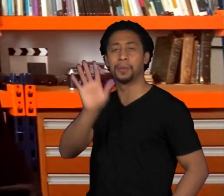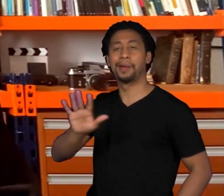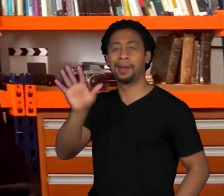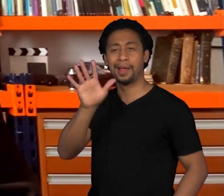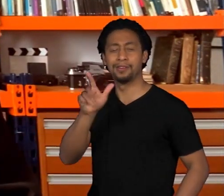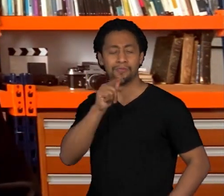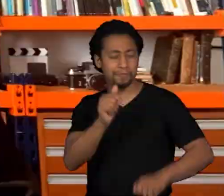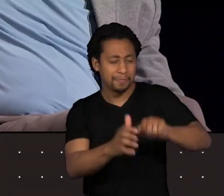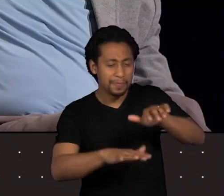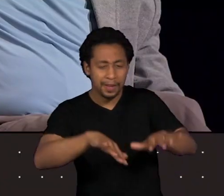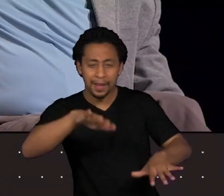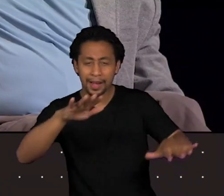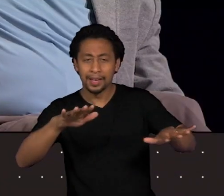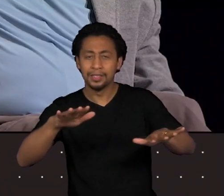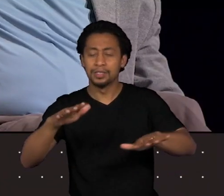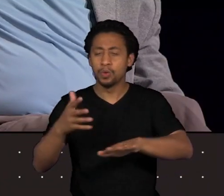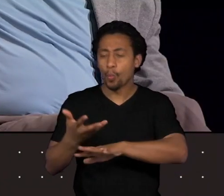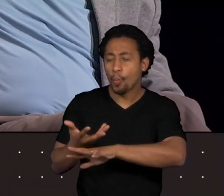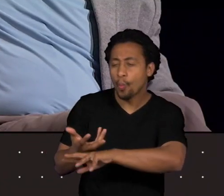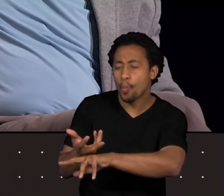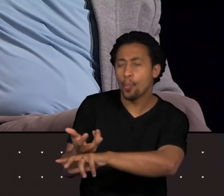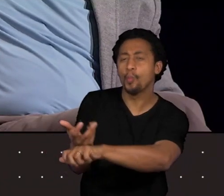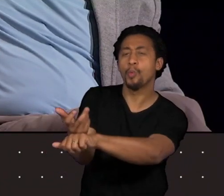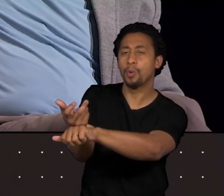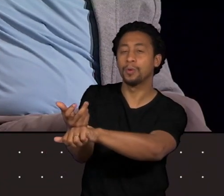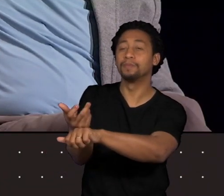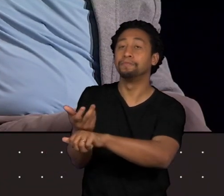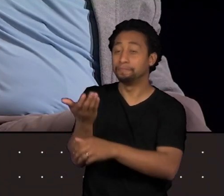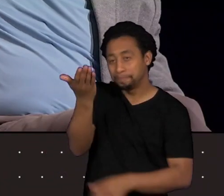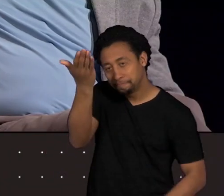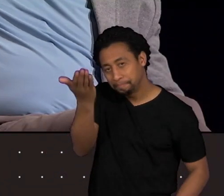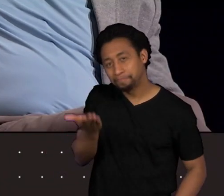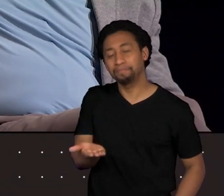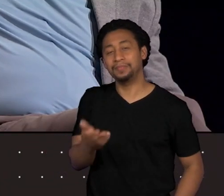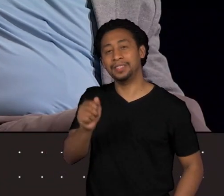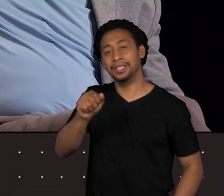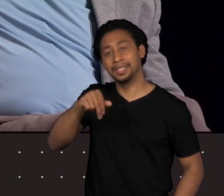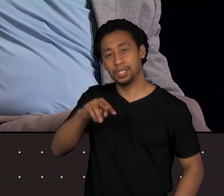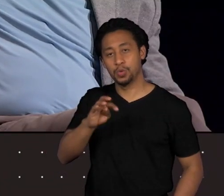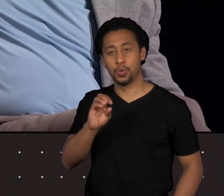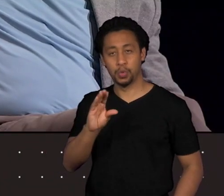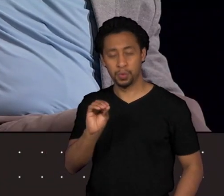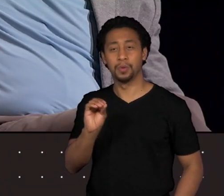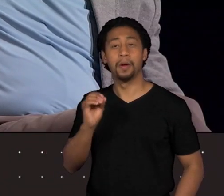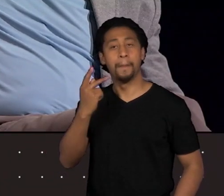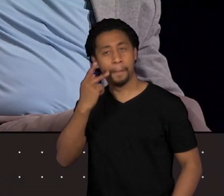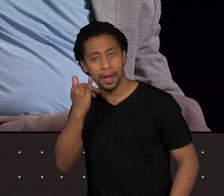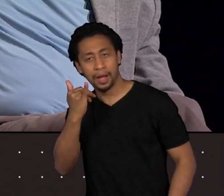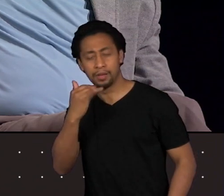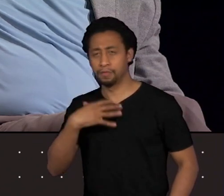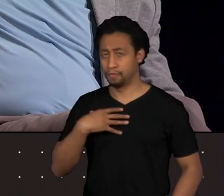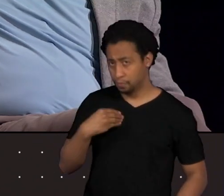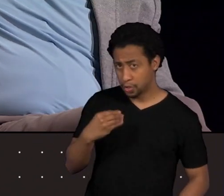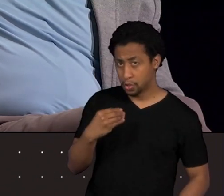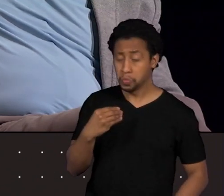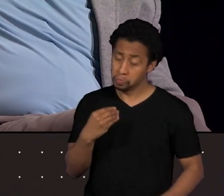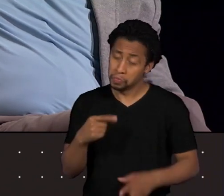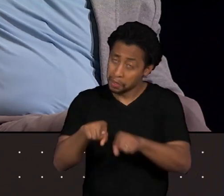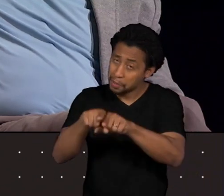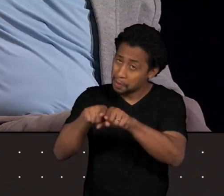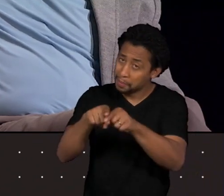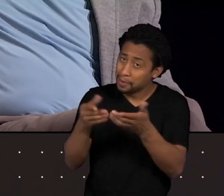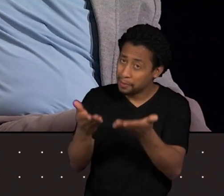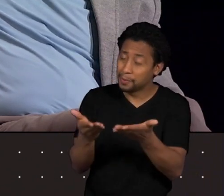mar Antônio Sertão Antônio Carlos Nóbrega Pai Filho irmão Antônio